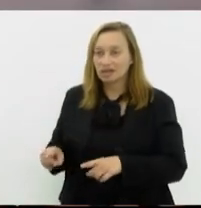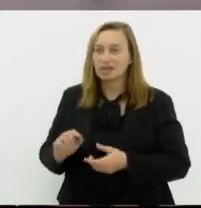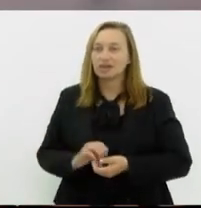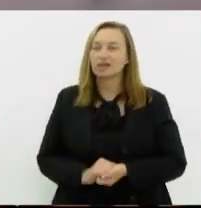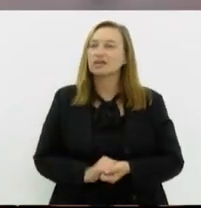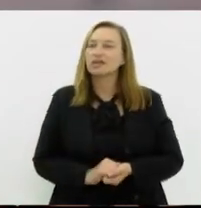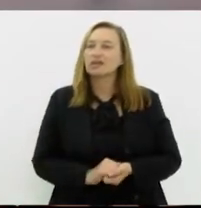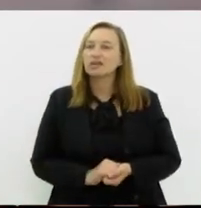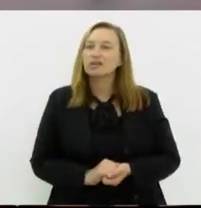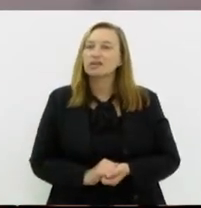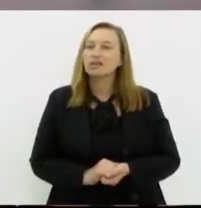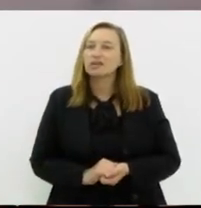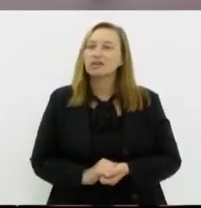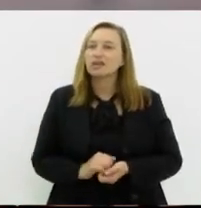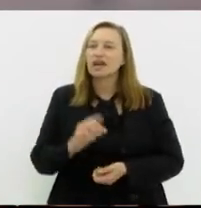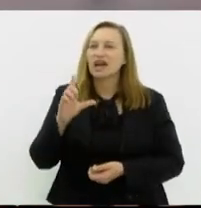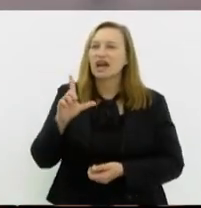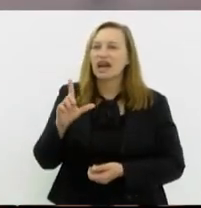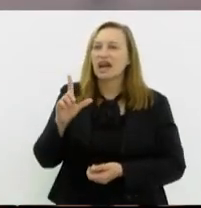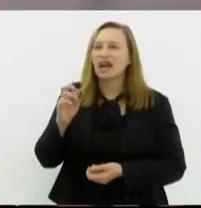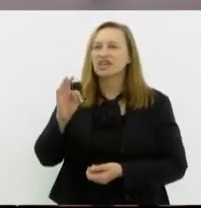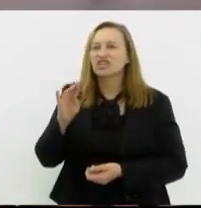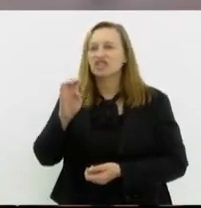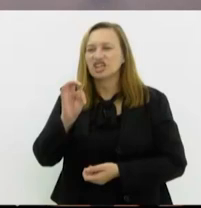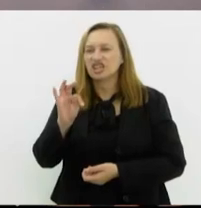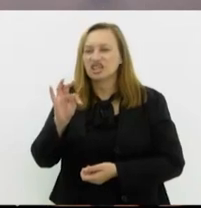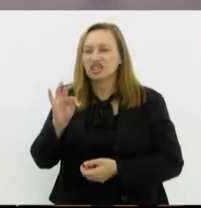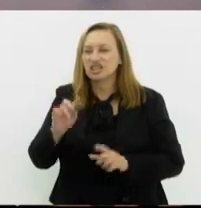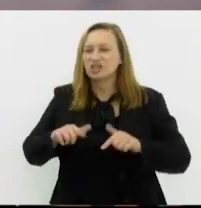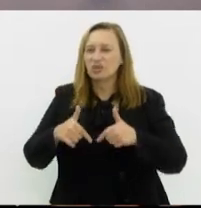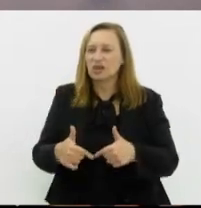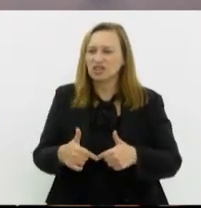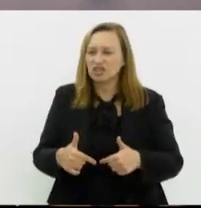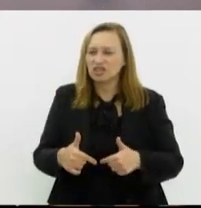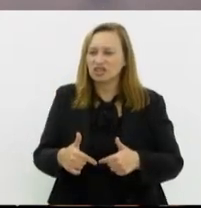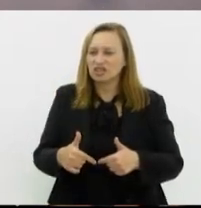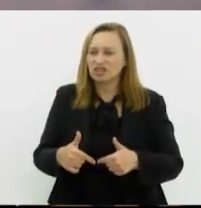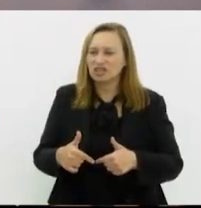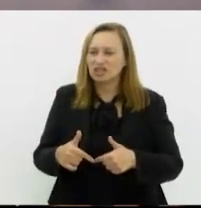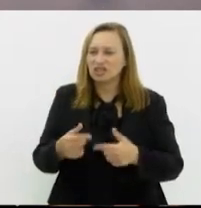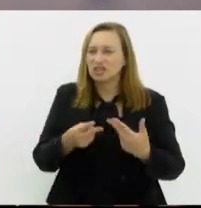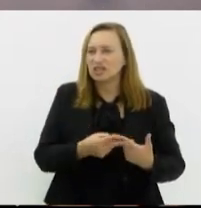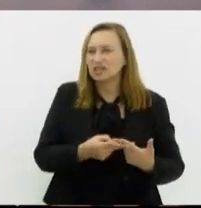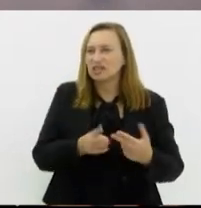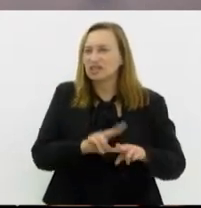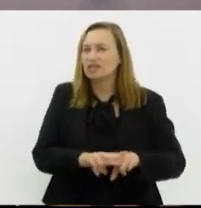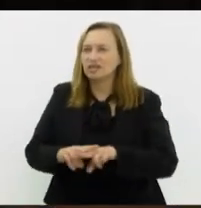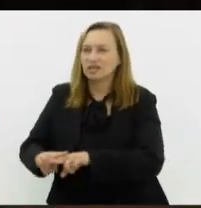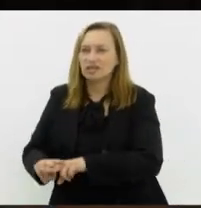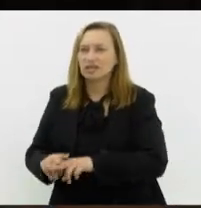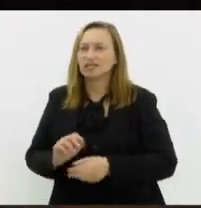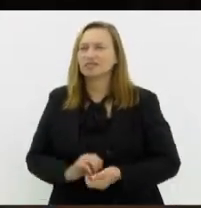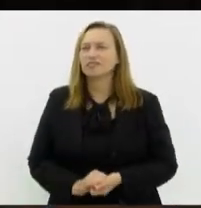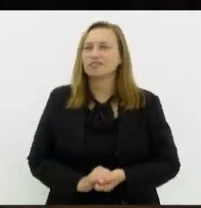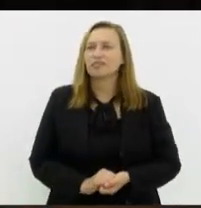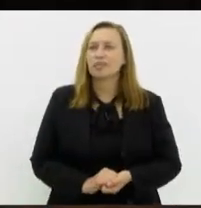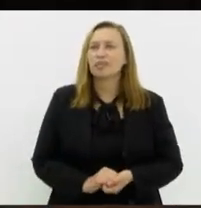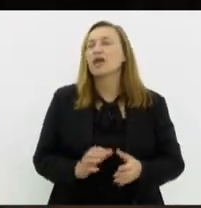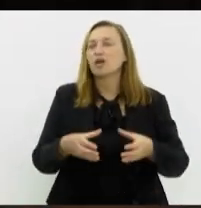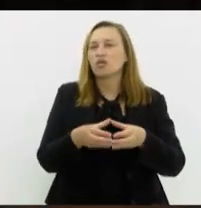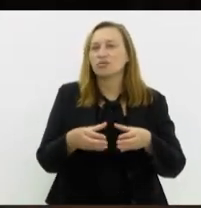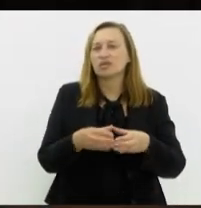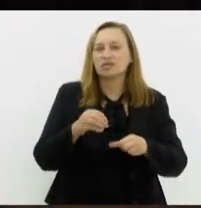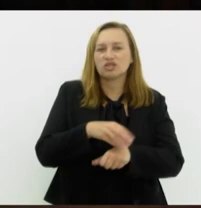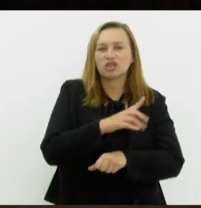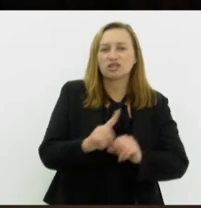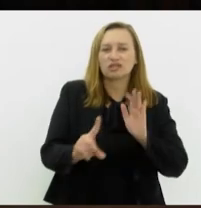de agente de execução penal da Secretaria de Estado de Administração Penitenciária. Pareceres das comissões de